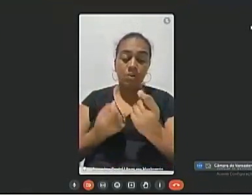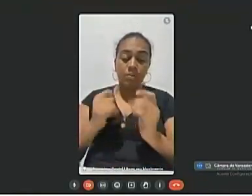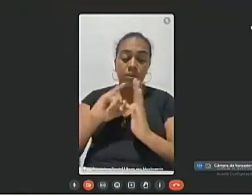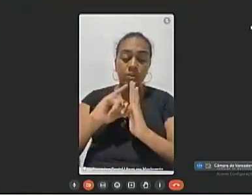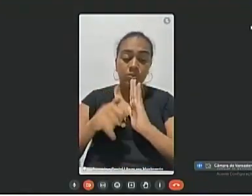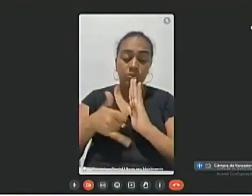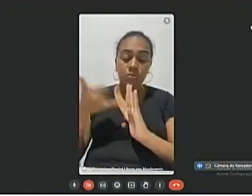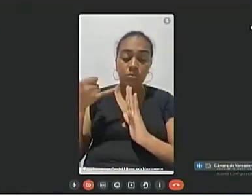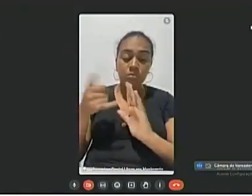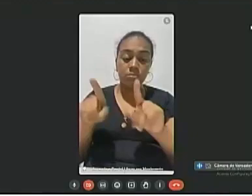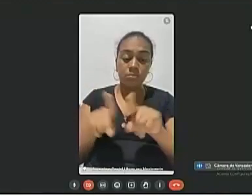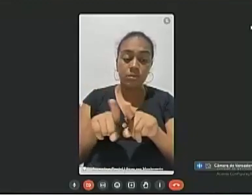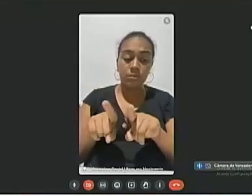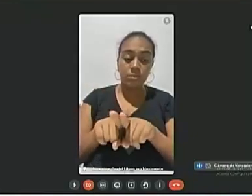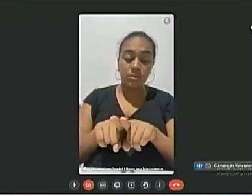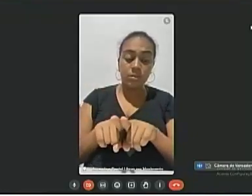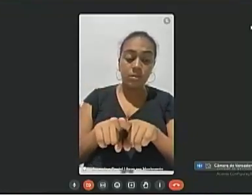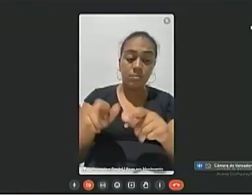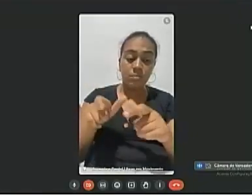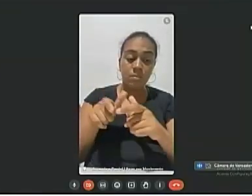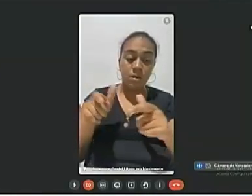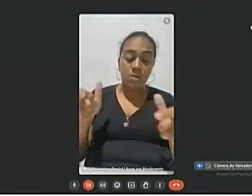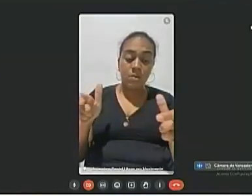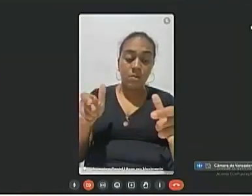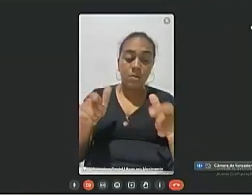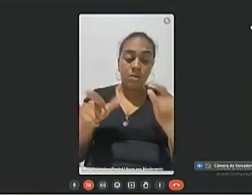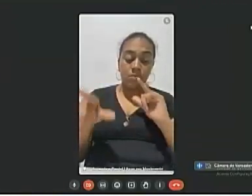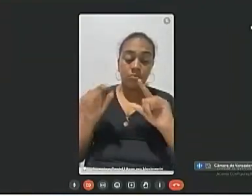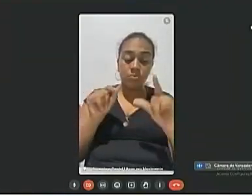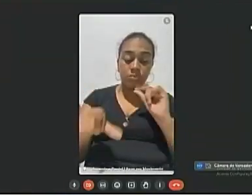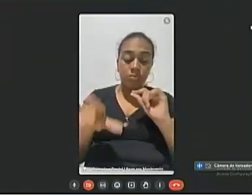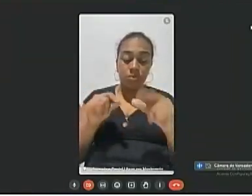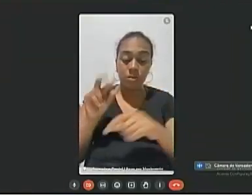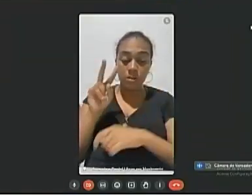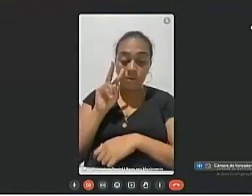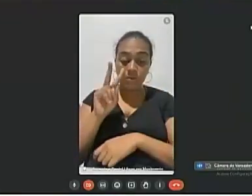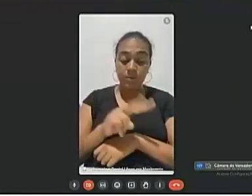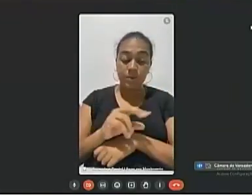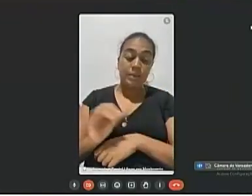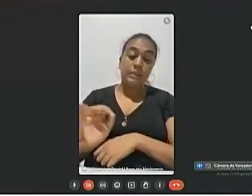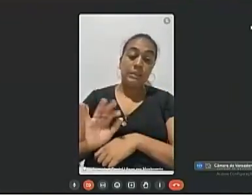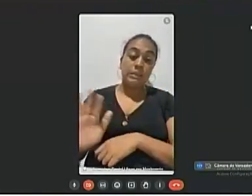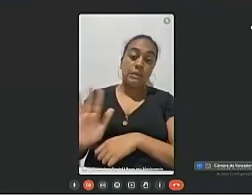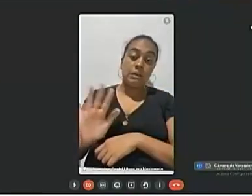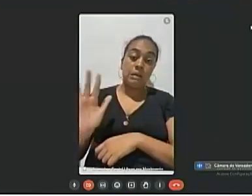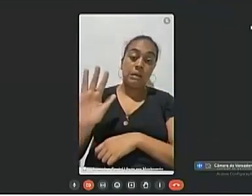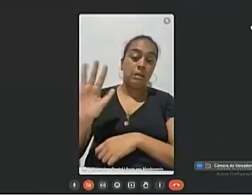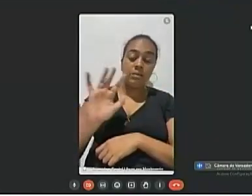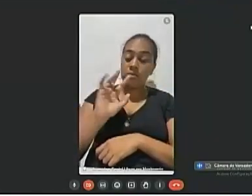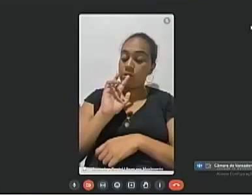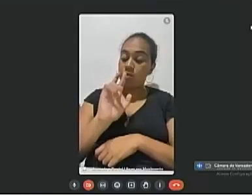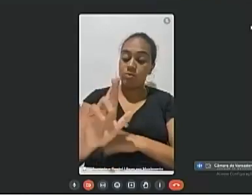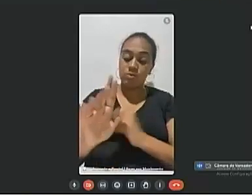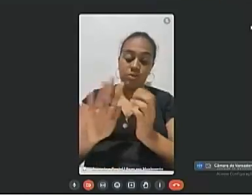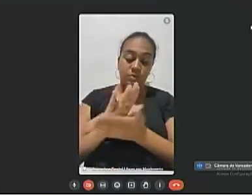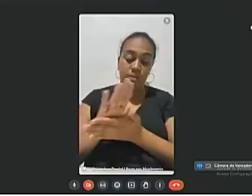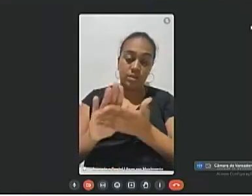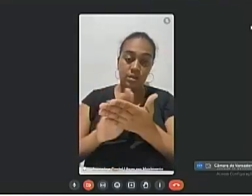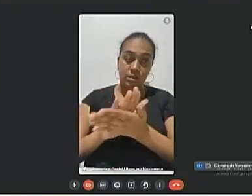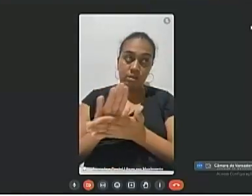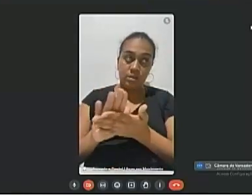7%, a maior parte daquelas alternativas que nós vimos ali, elas são caríssimas e não resolvem. Mas tem